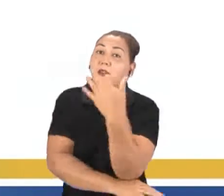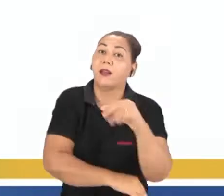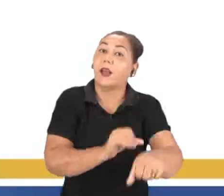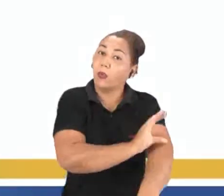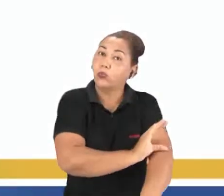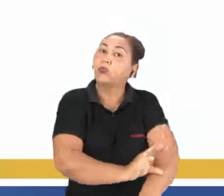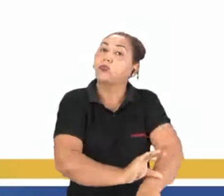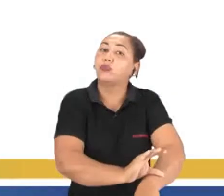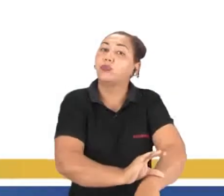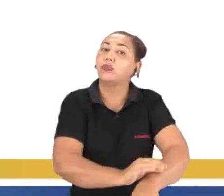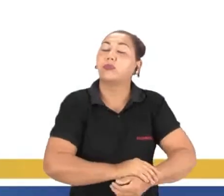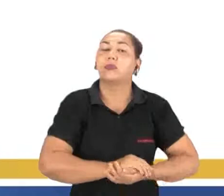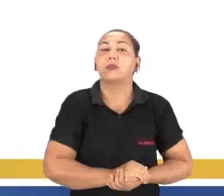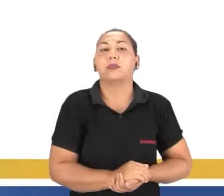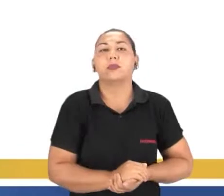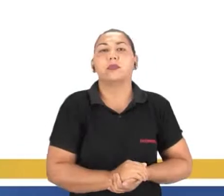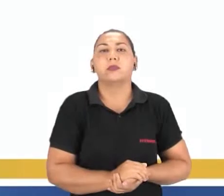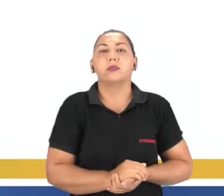cultura.